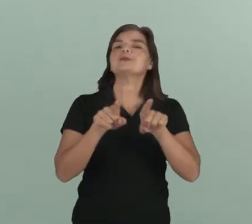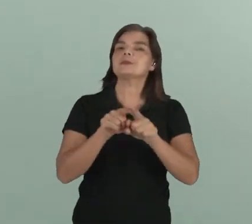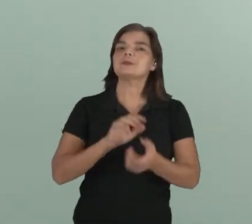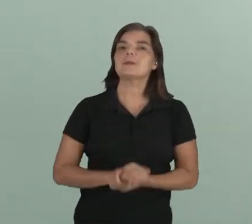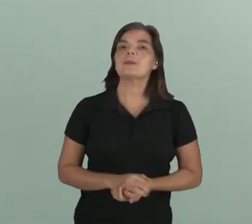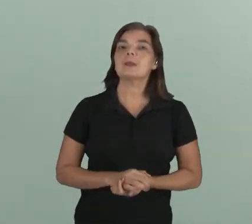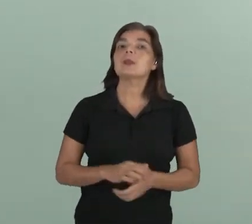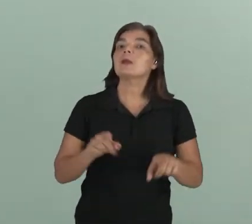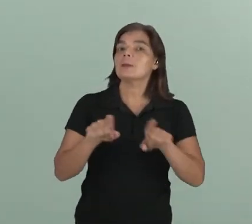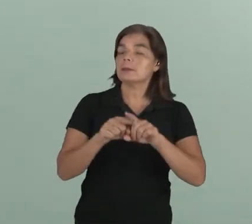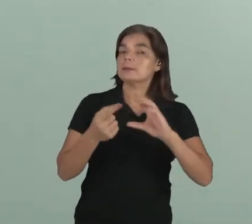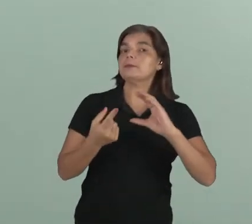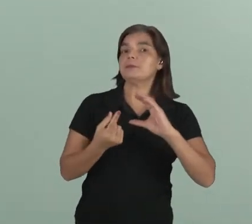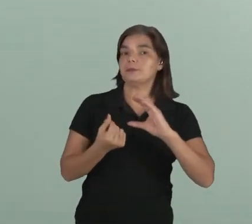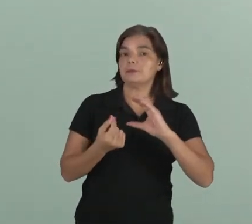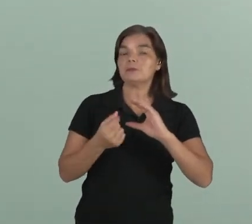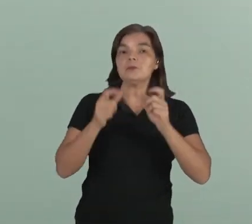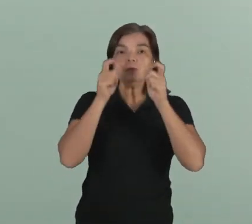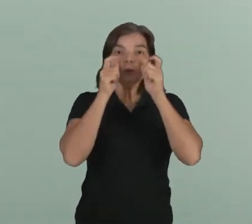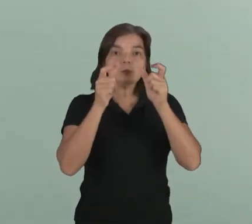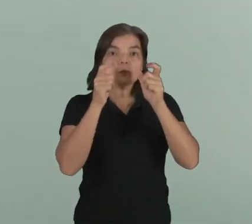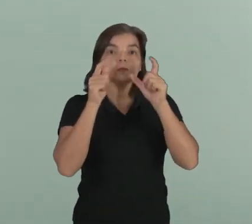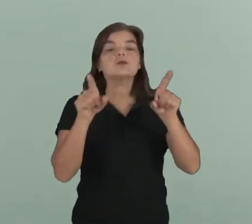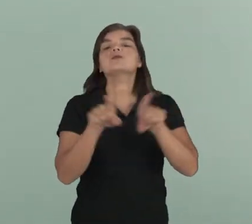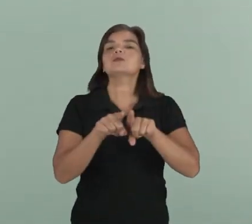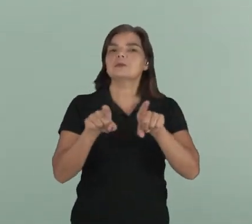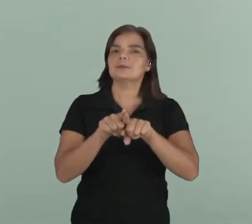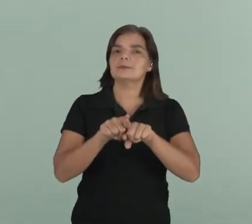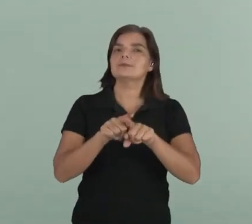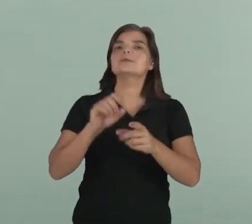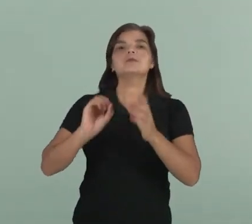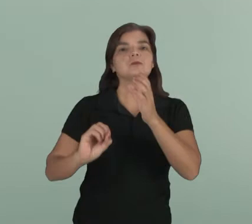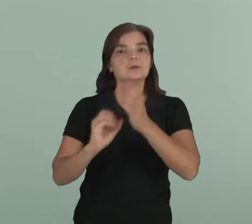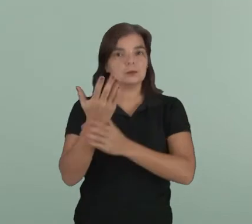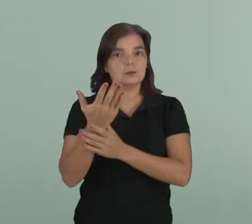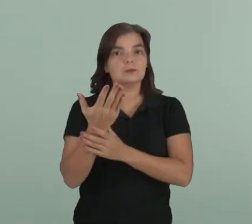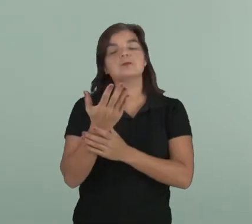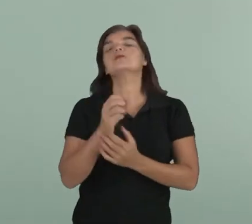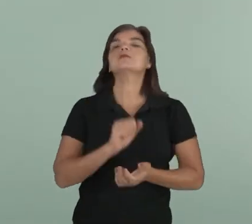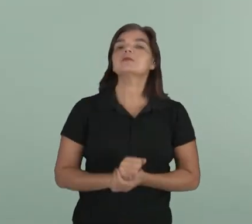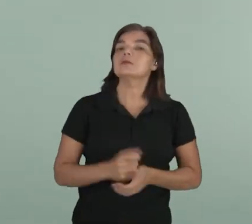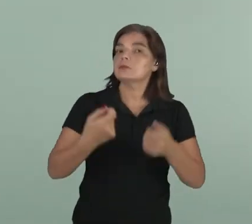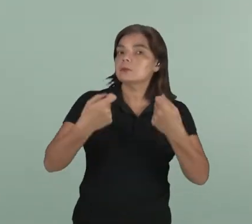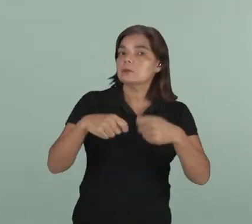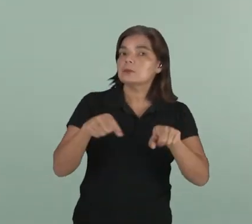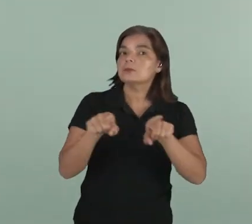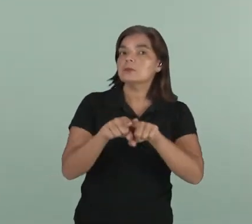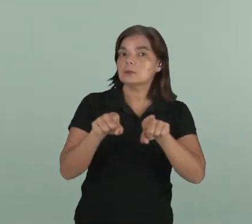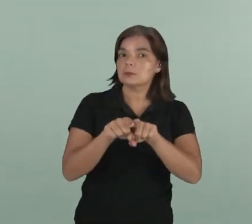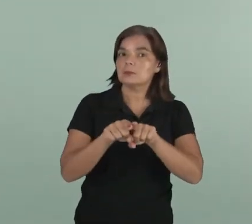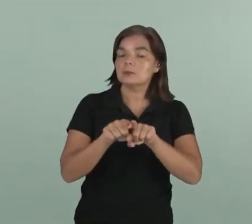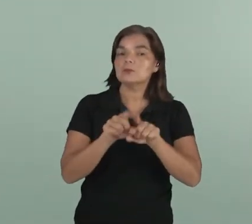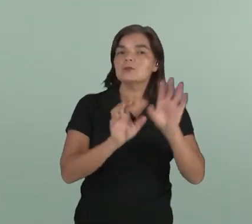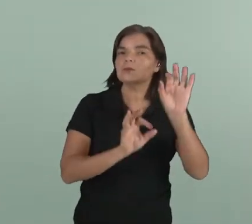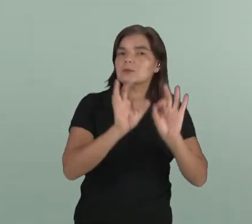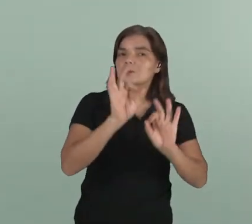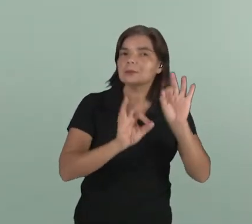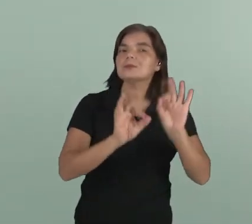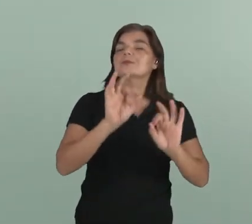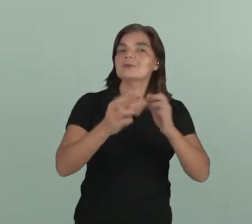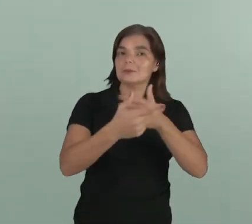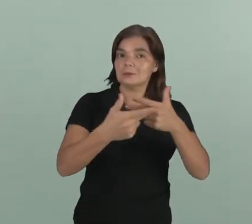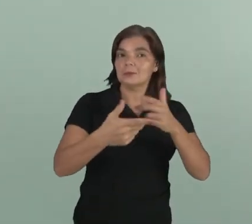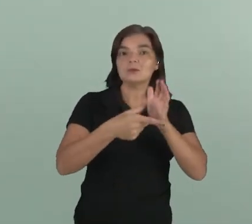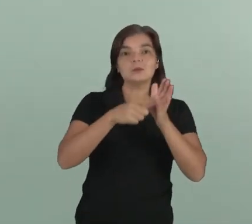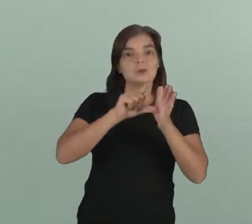esse capital, para que esse lucro ele seja gerado, eu preciso da produção de mercadorias, como